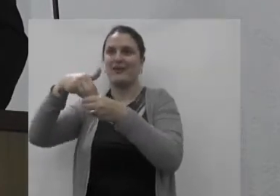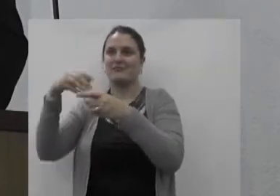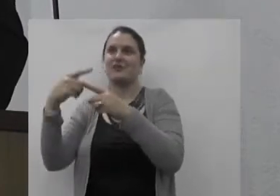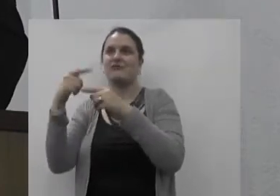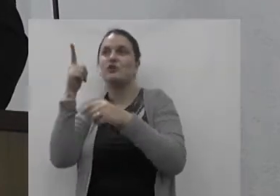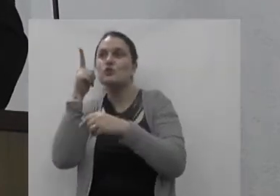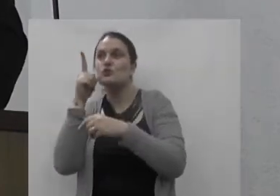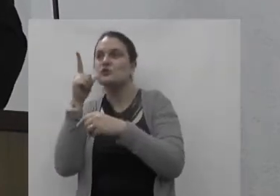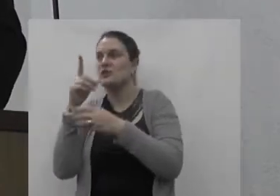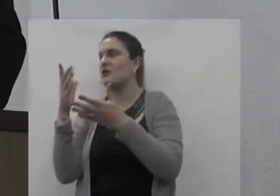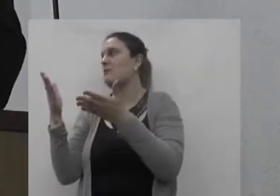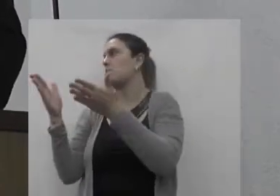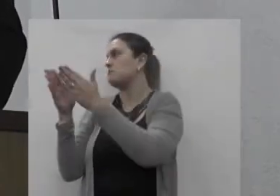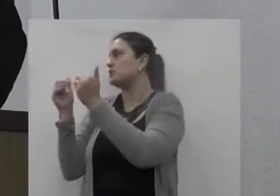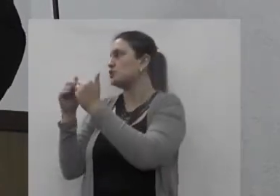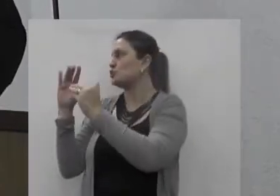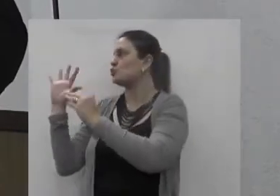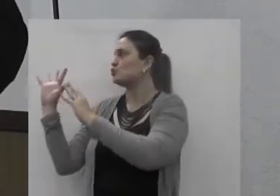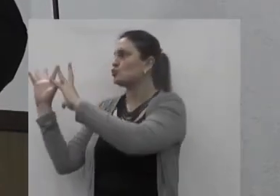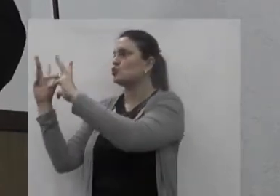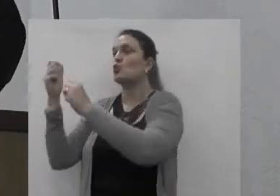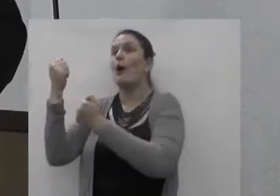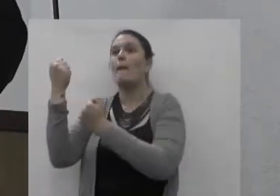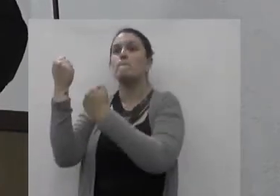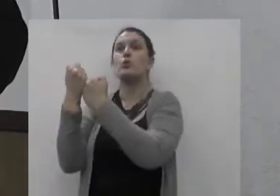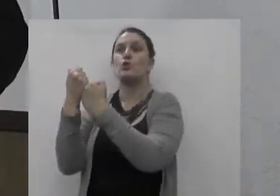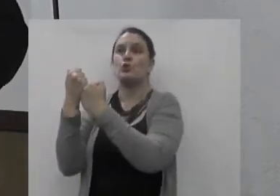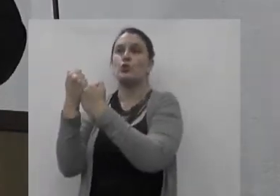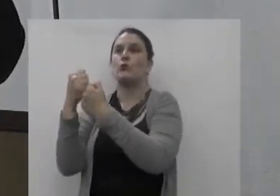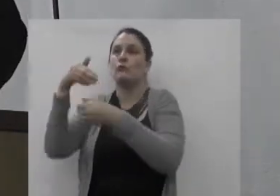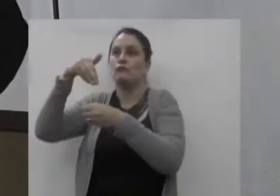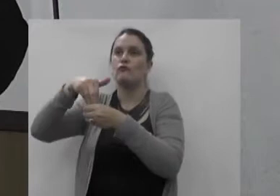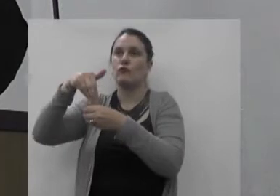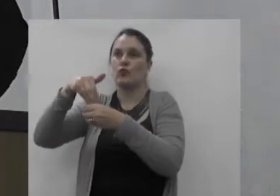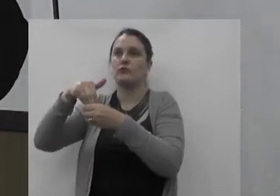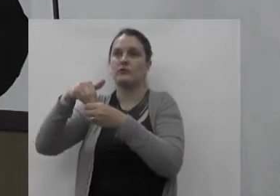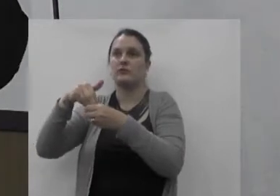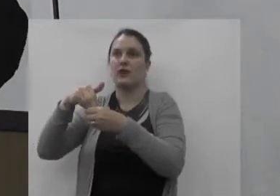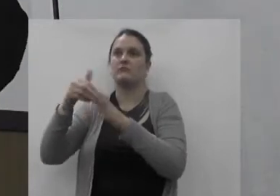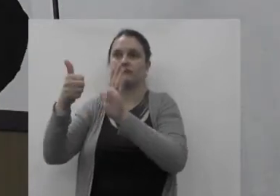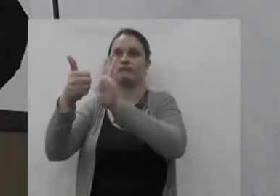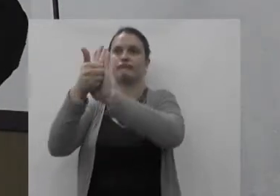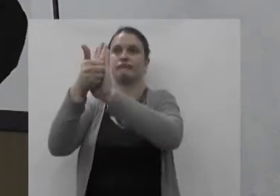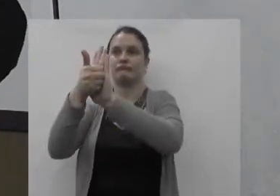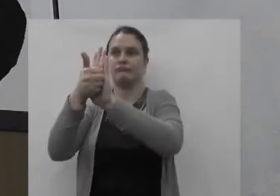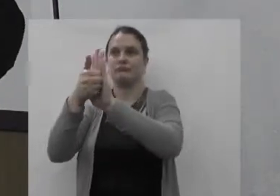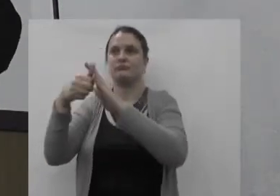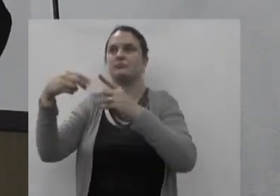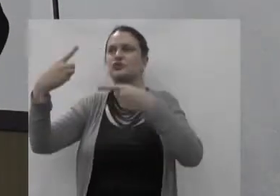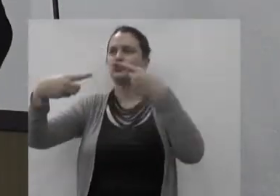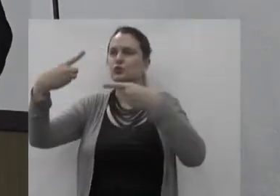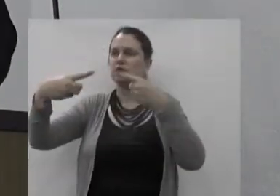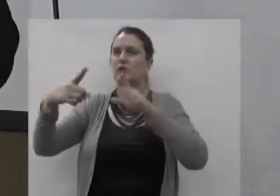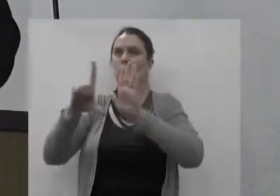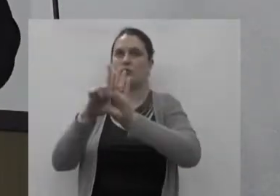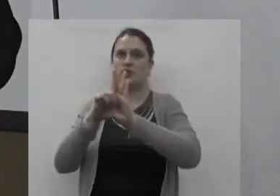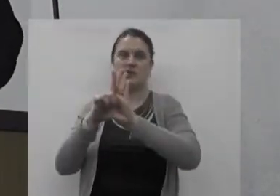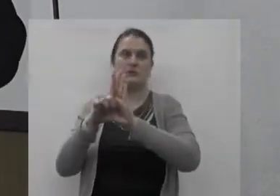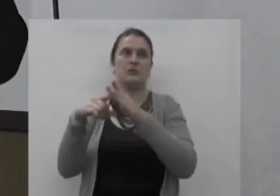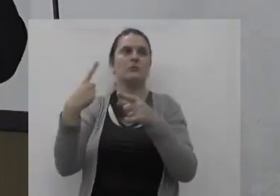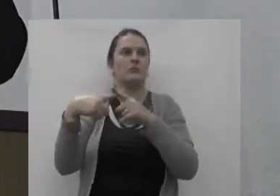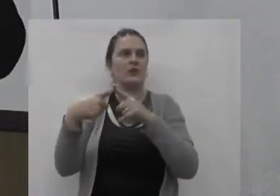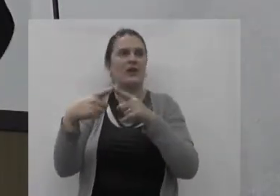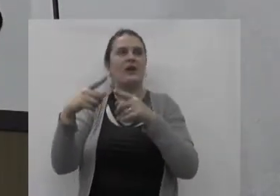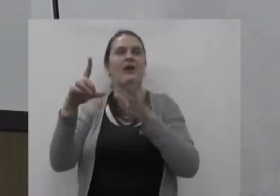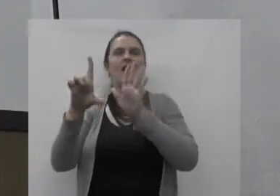eu conto com os senhores para que nós possamos estar colocando para apreciação. Porque, na verdade, aquela lei que